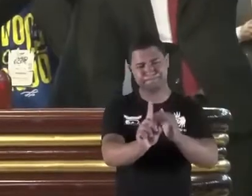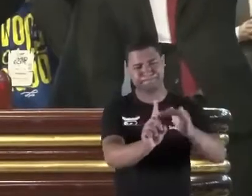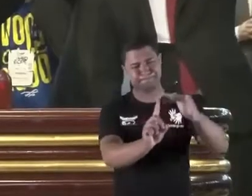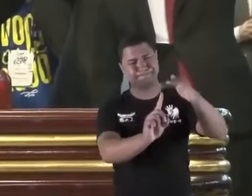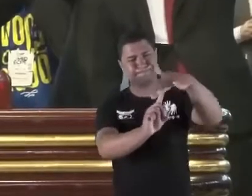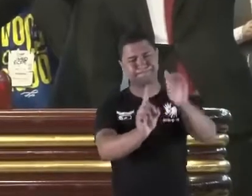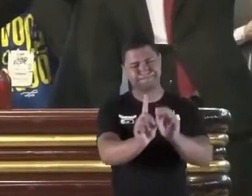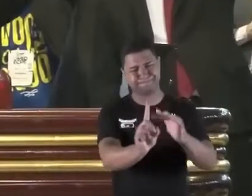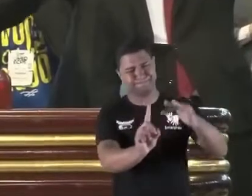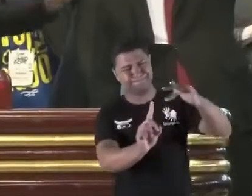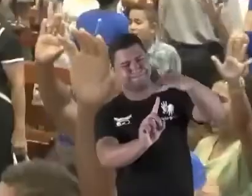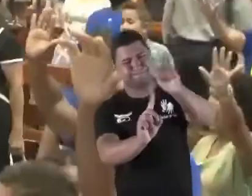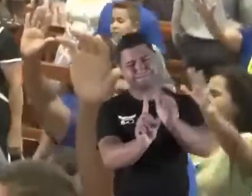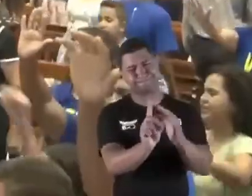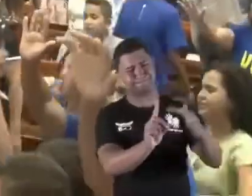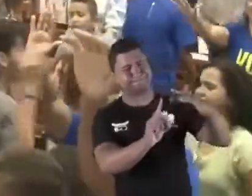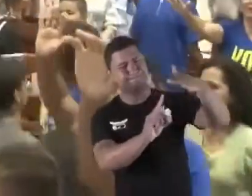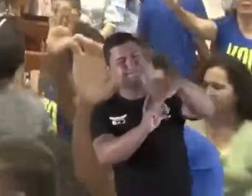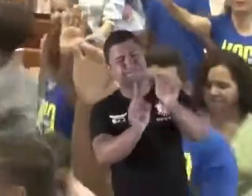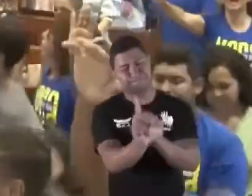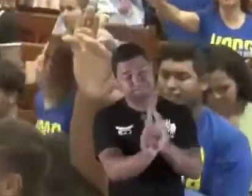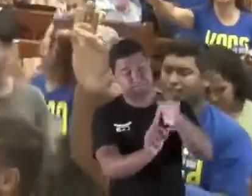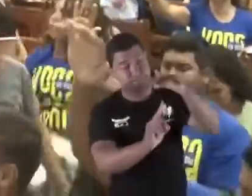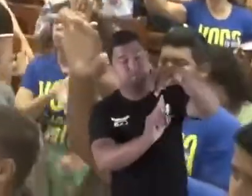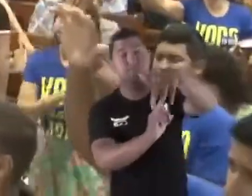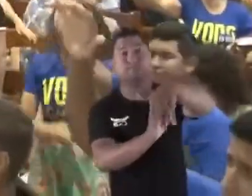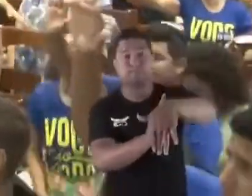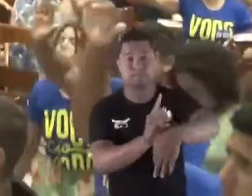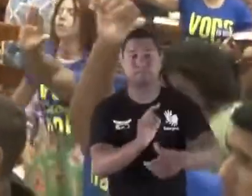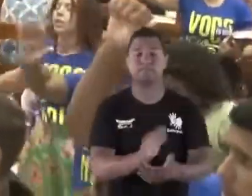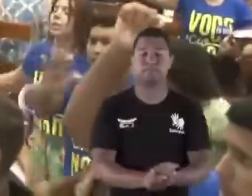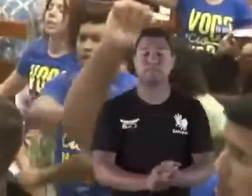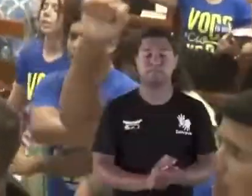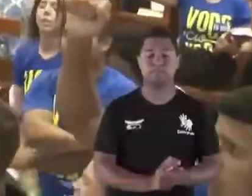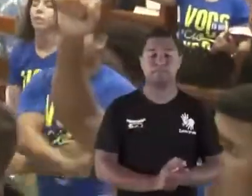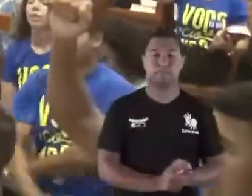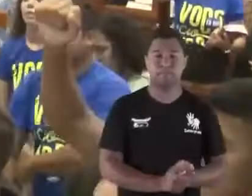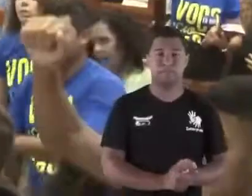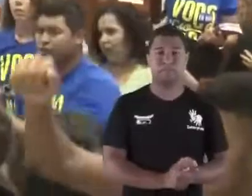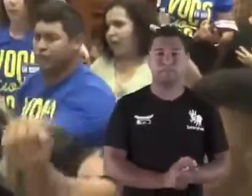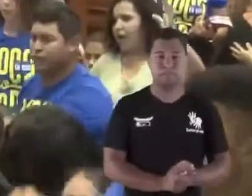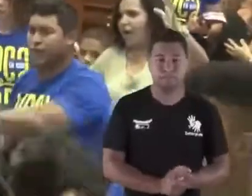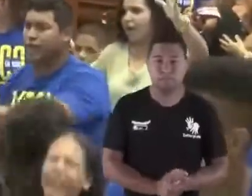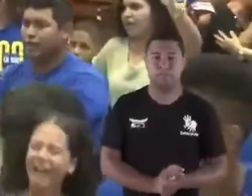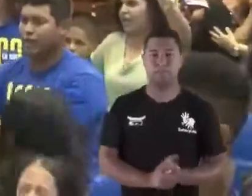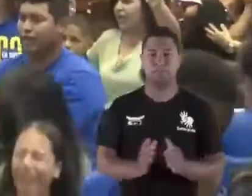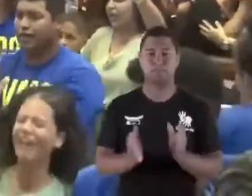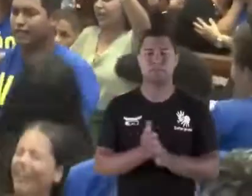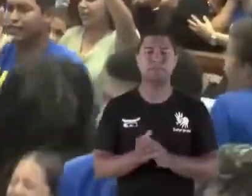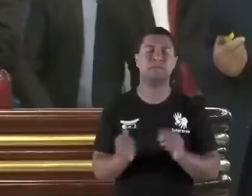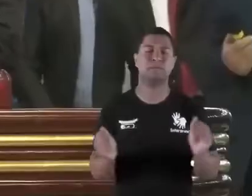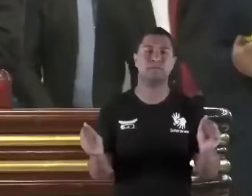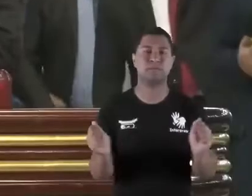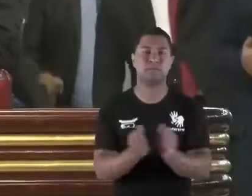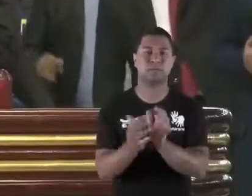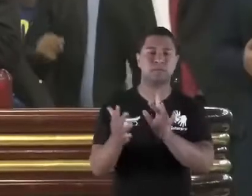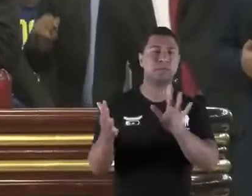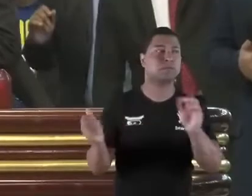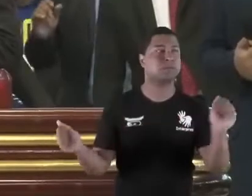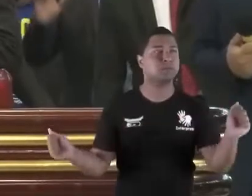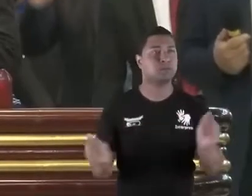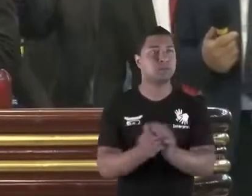cheio, cheio, cheio, cheio do Espírito. Abre a boca, abre, abre, abre, abre, abre, abre, abre,